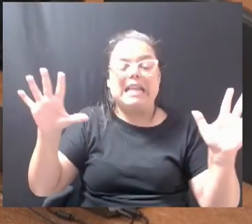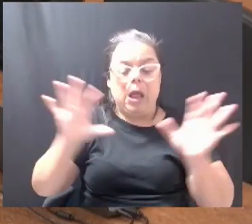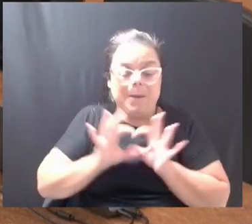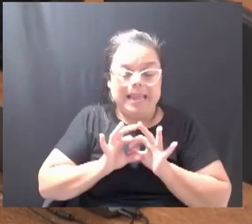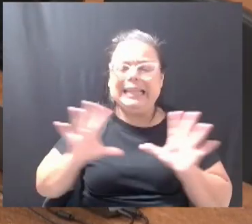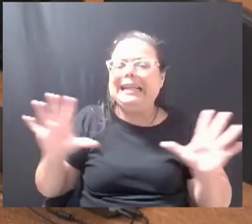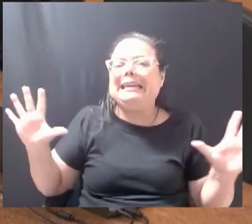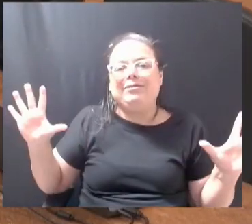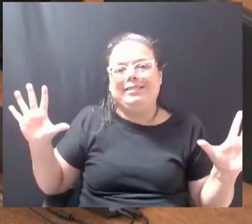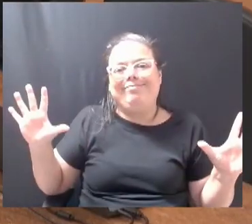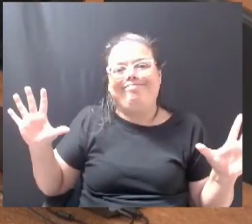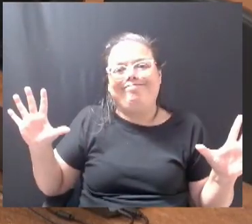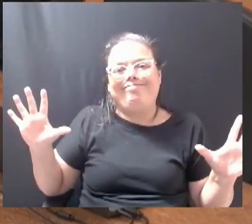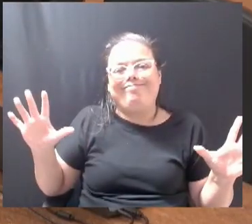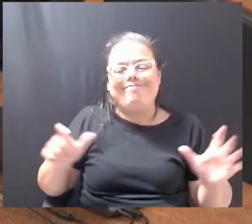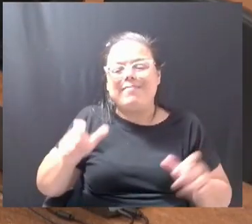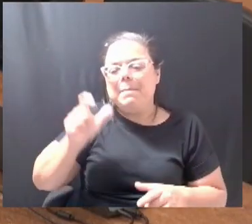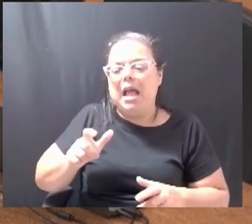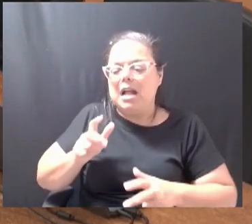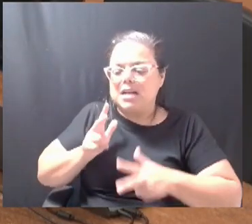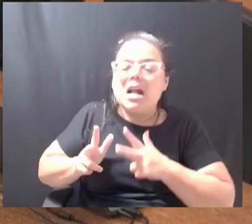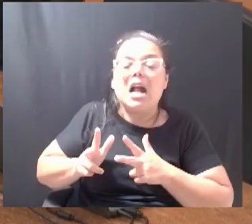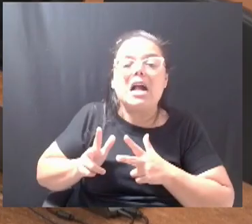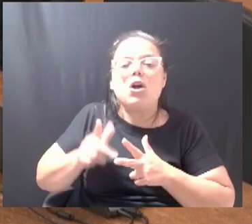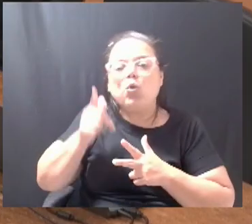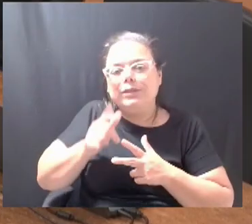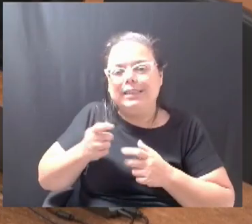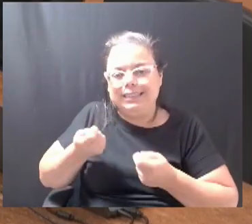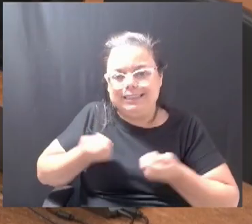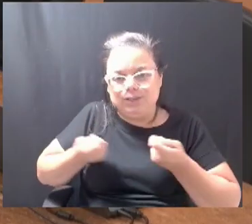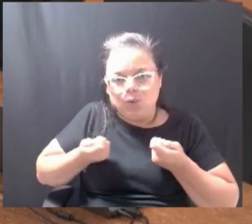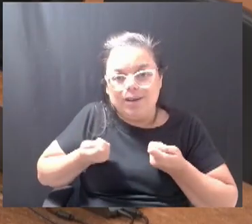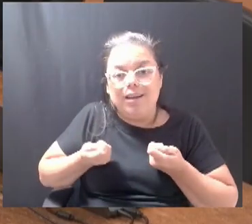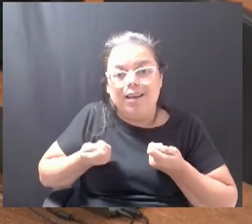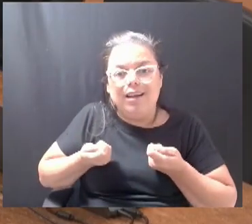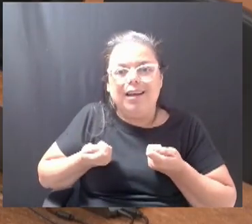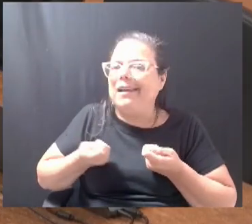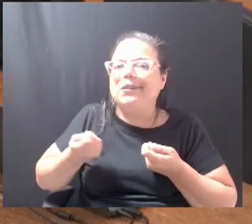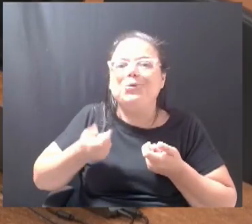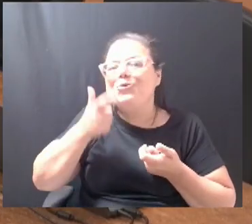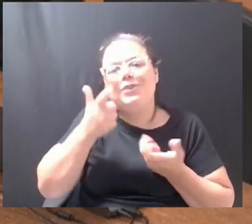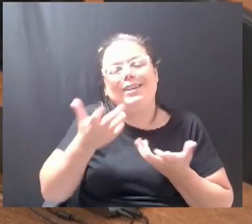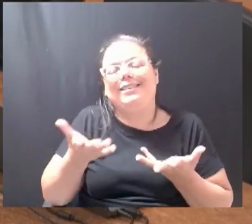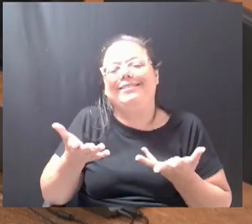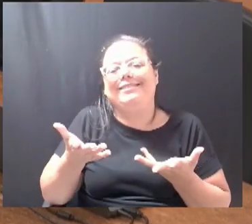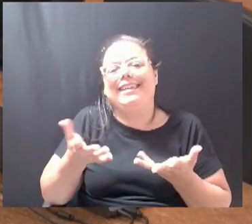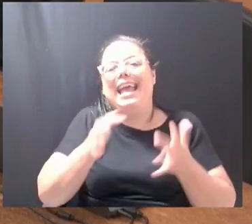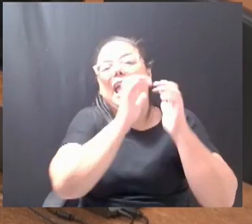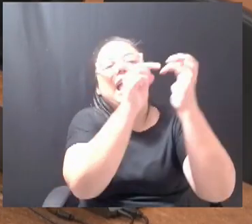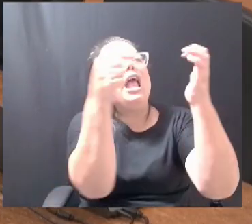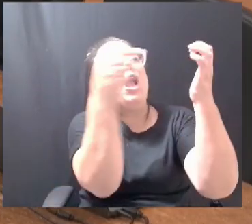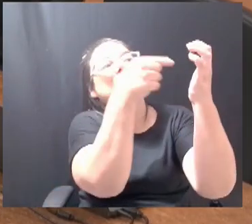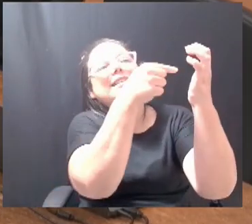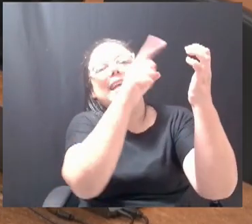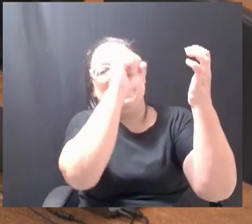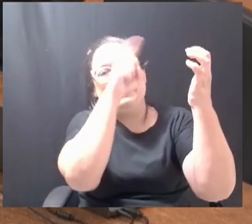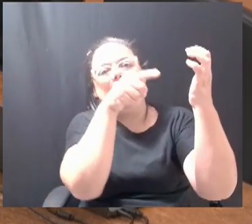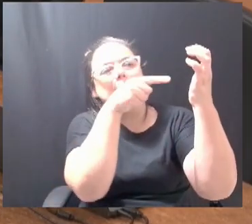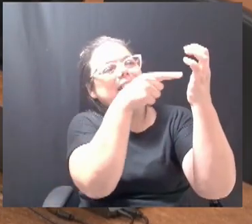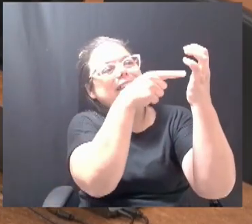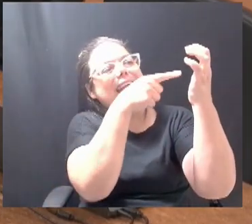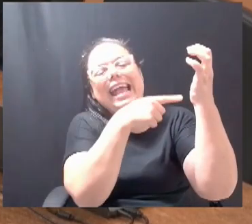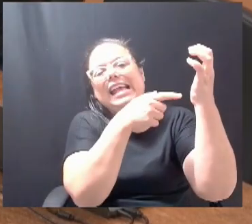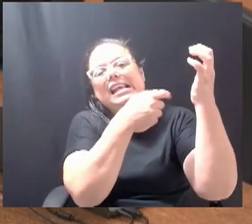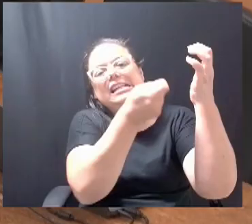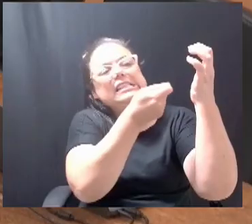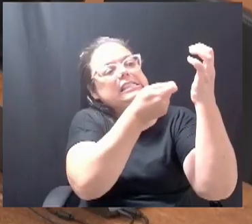gagueja pudesse controlar, ela não gaguejaria mais. O cérebro é que define. É o cérebro que escolhe quando gaguejar, não é a pessoa.